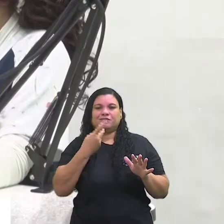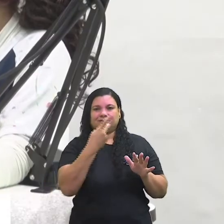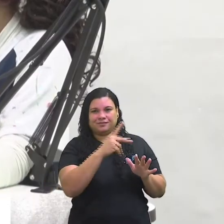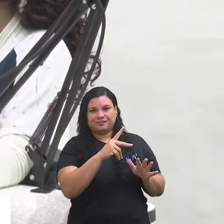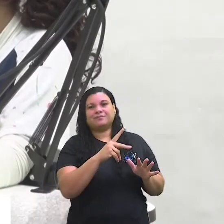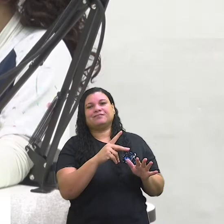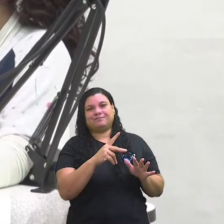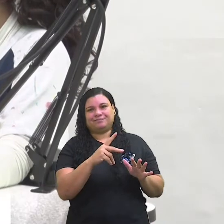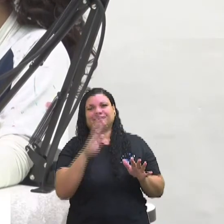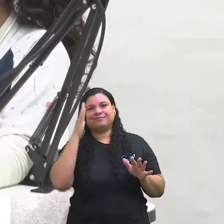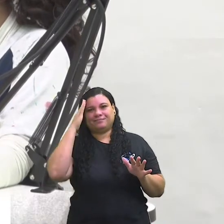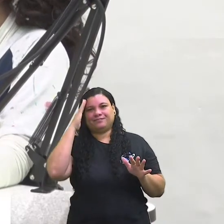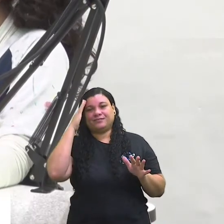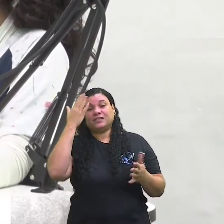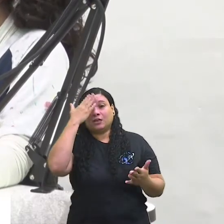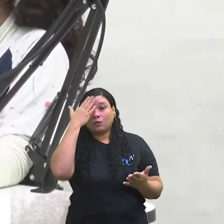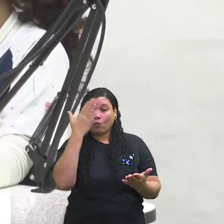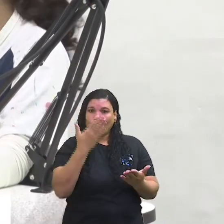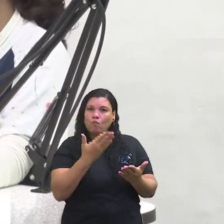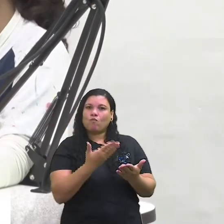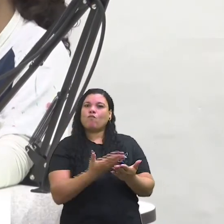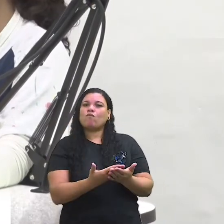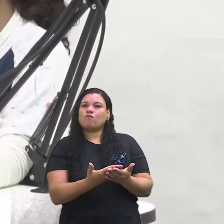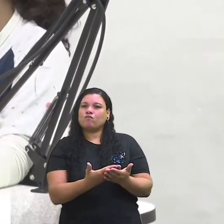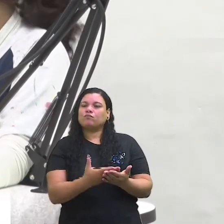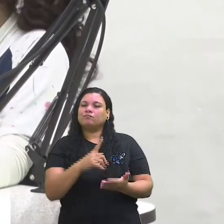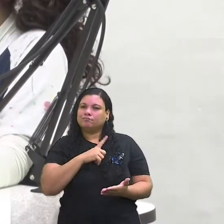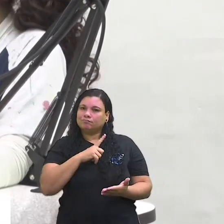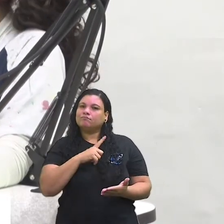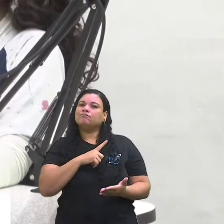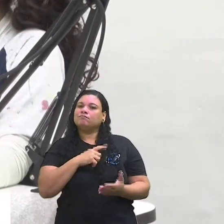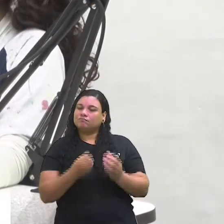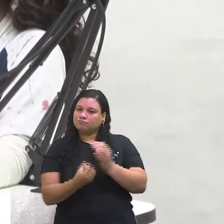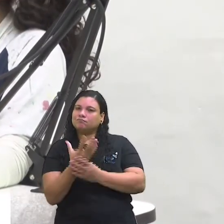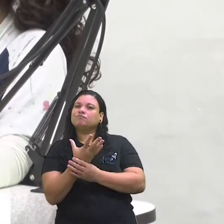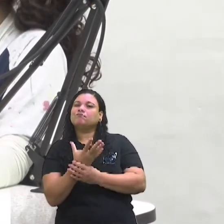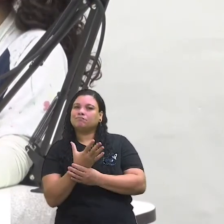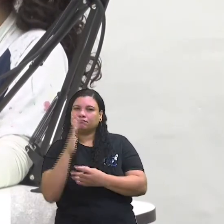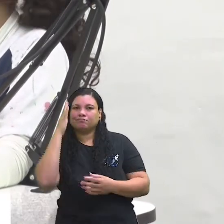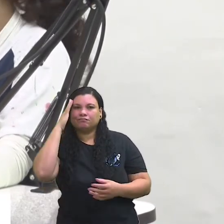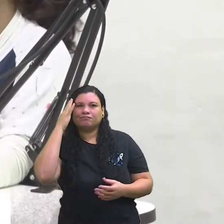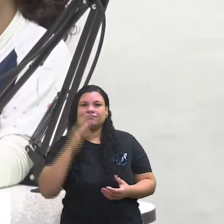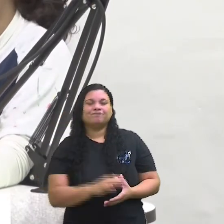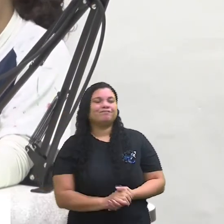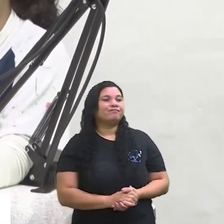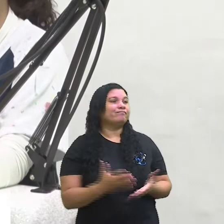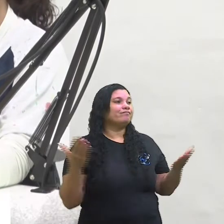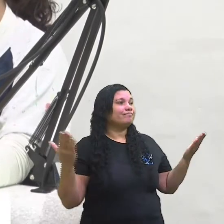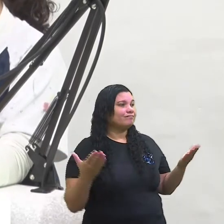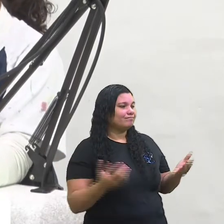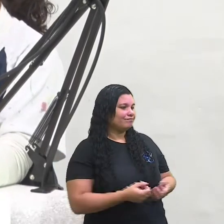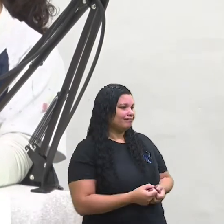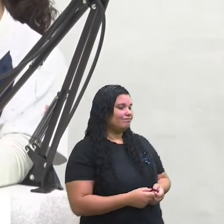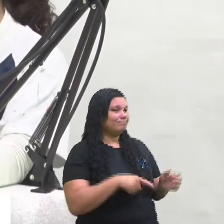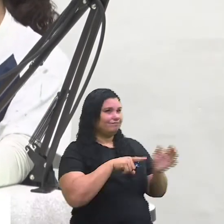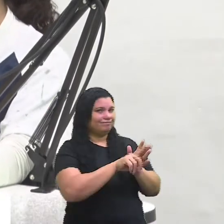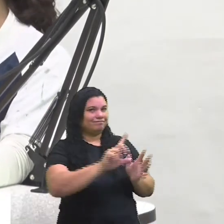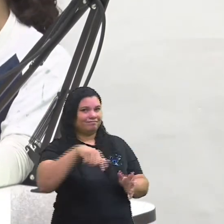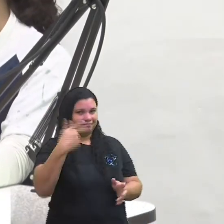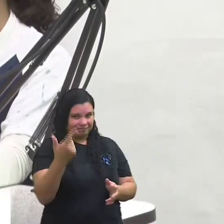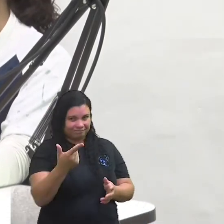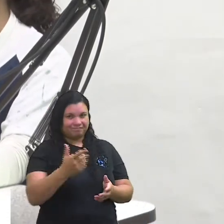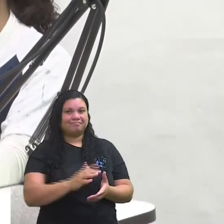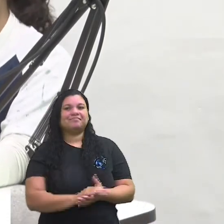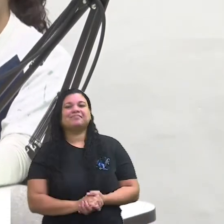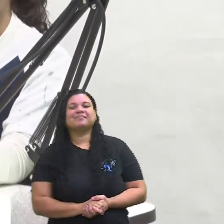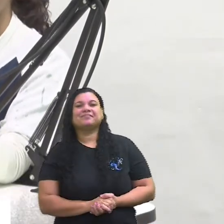Vamos. Aí, ó, essa daqui eu quero ouvir vocês fazendo, porque vocês que são a geração dessa lei. Fala aí. Ai, meu Deus. Ó, já,